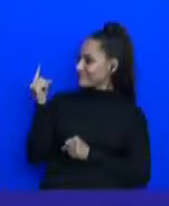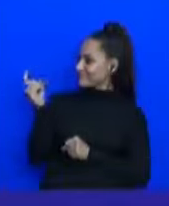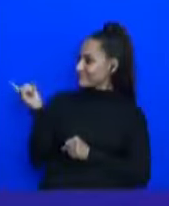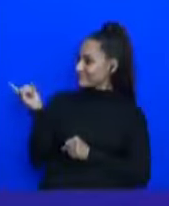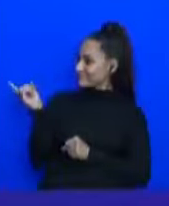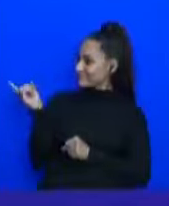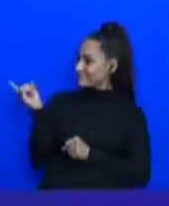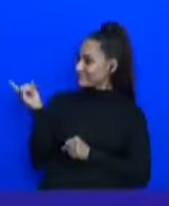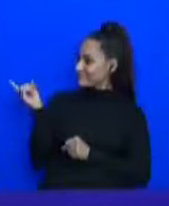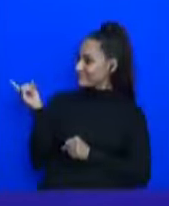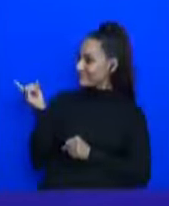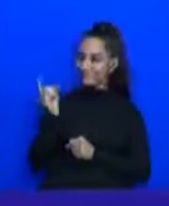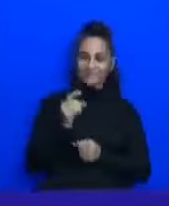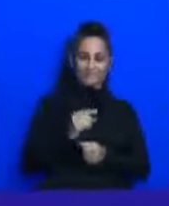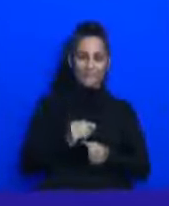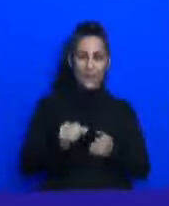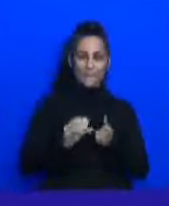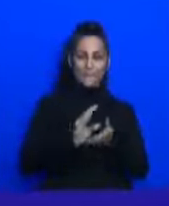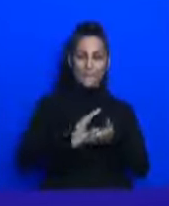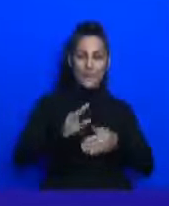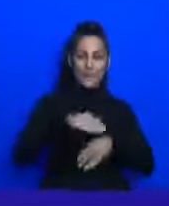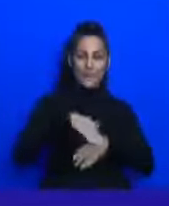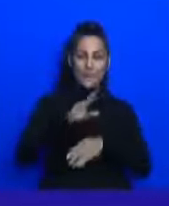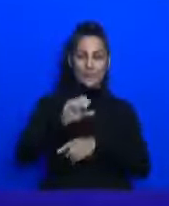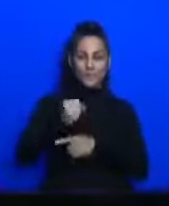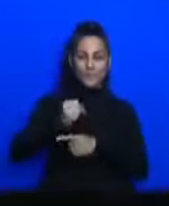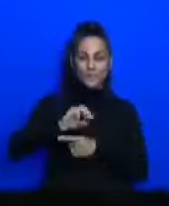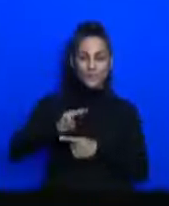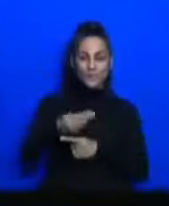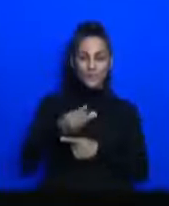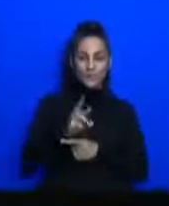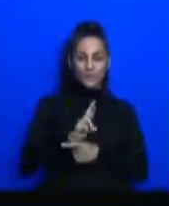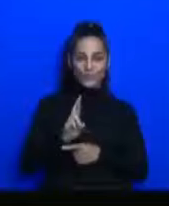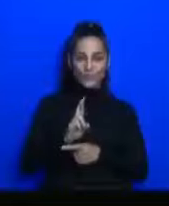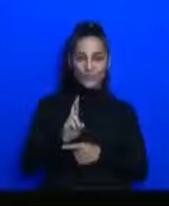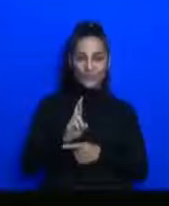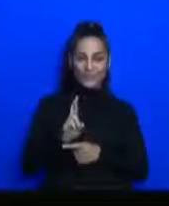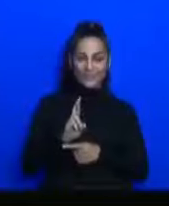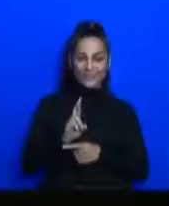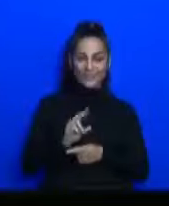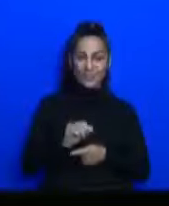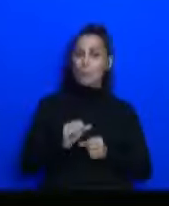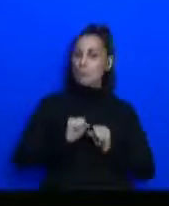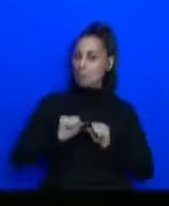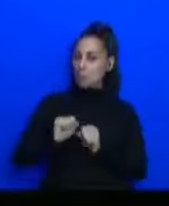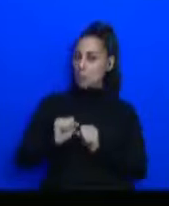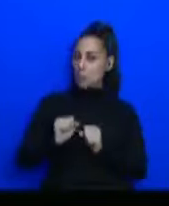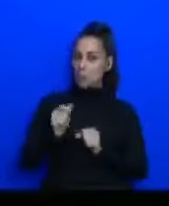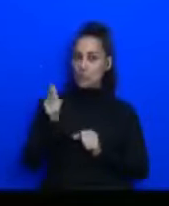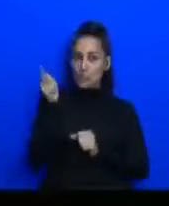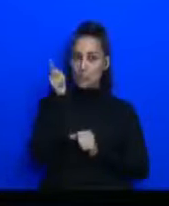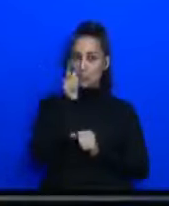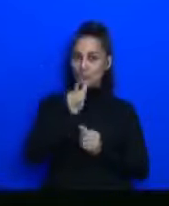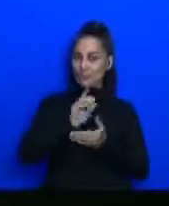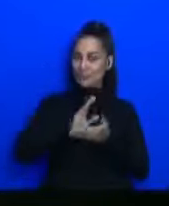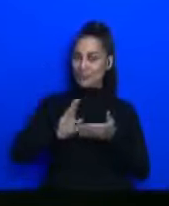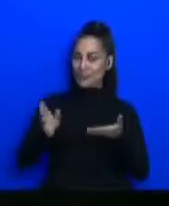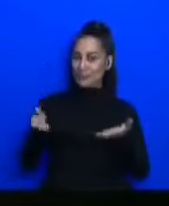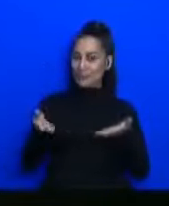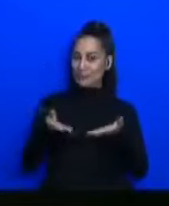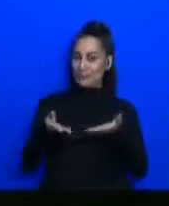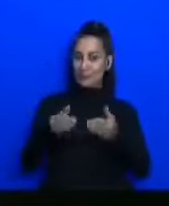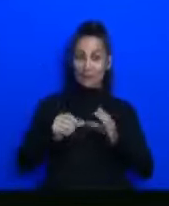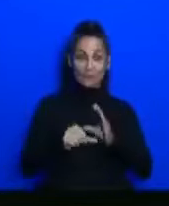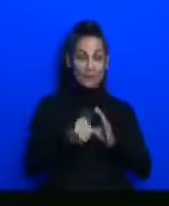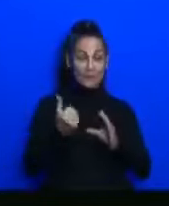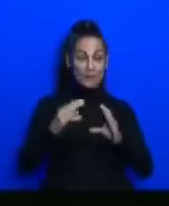valendo! Prêmio de mais de 8 milhões de reais. Pode sair agora. Temos a